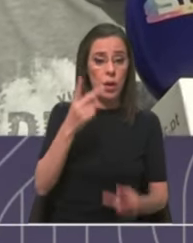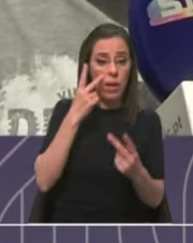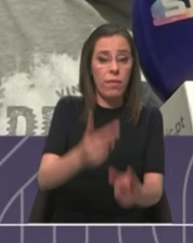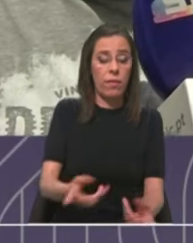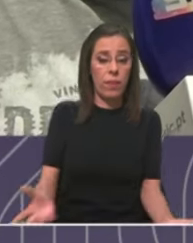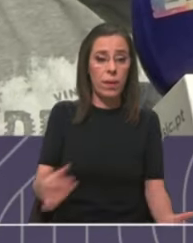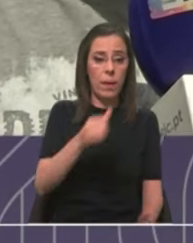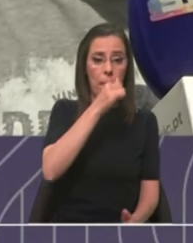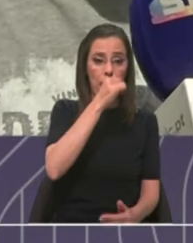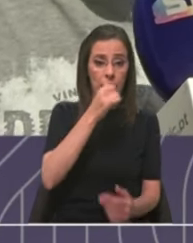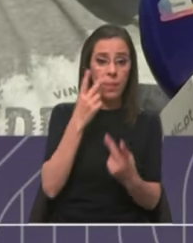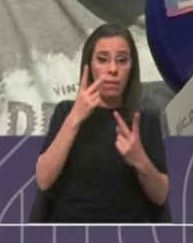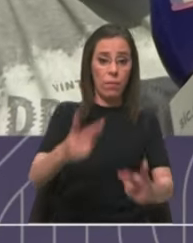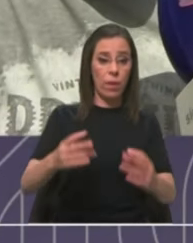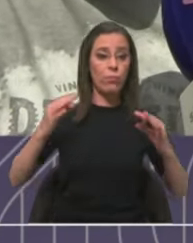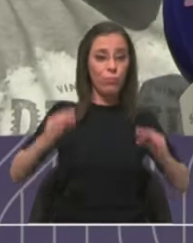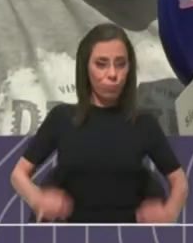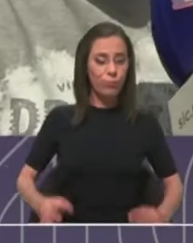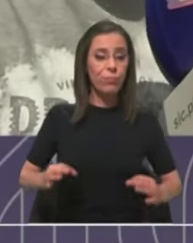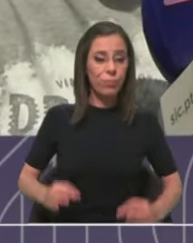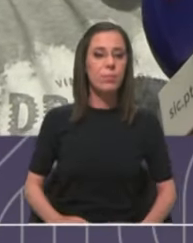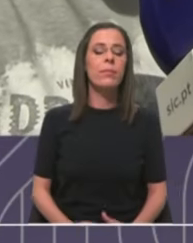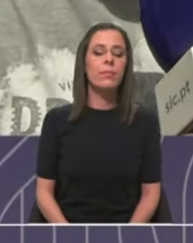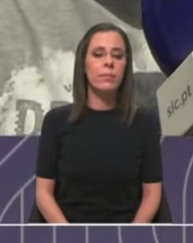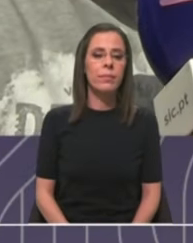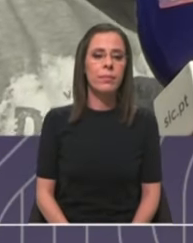porque vê-se bem que foi